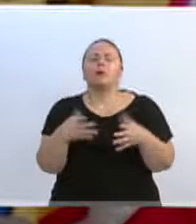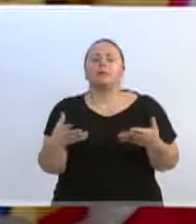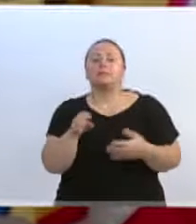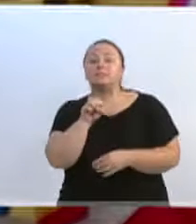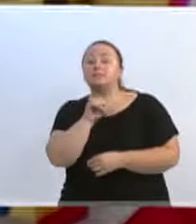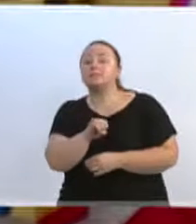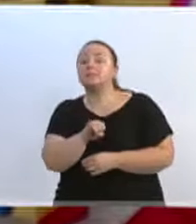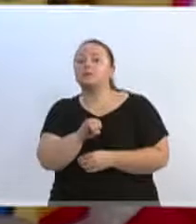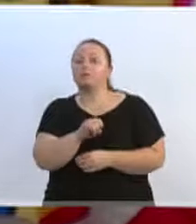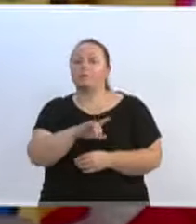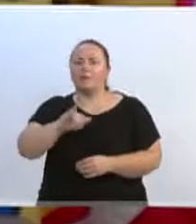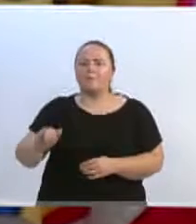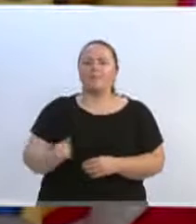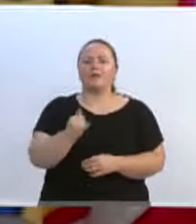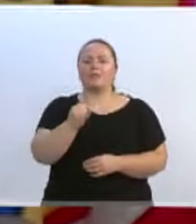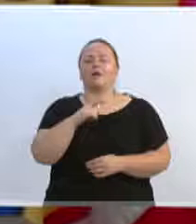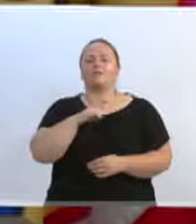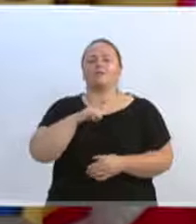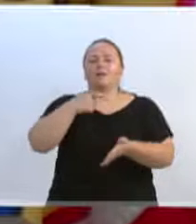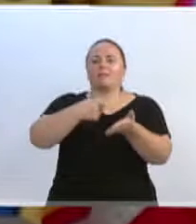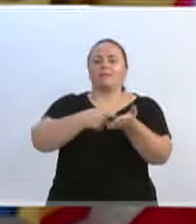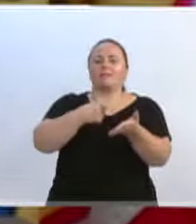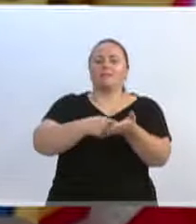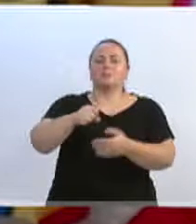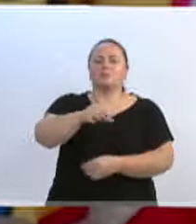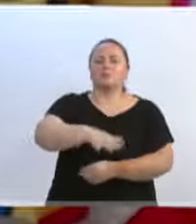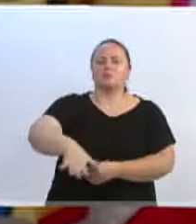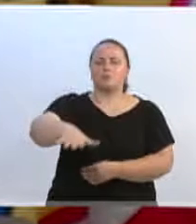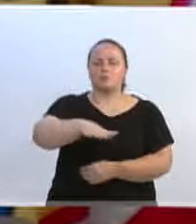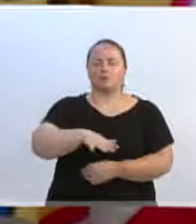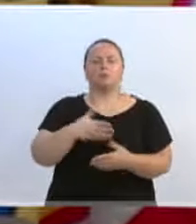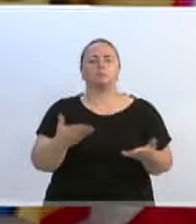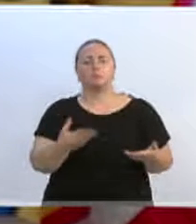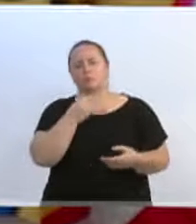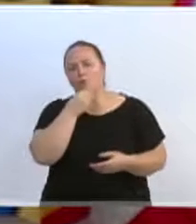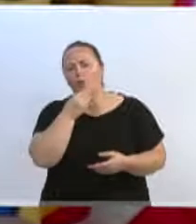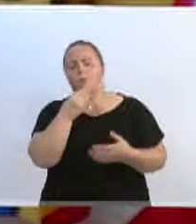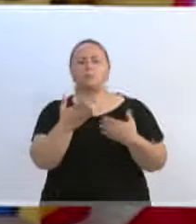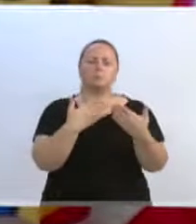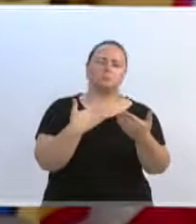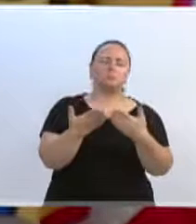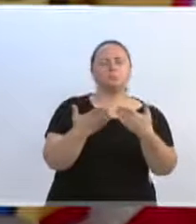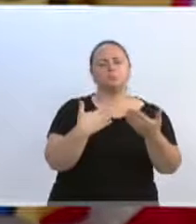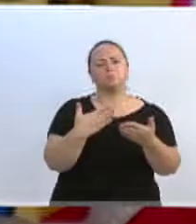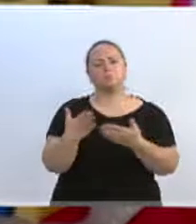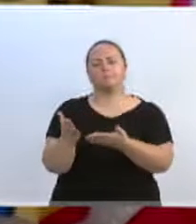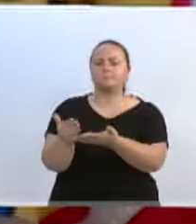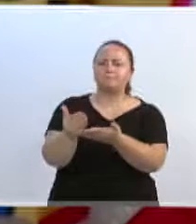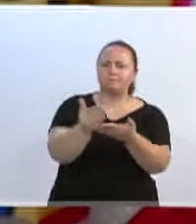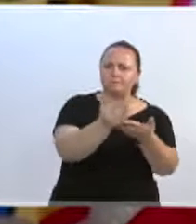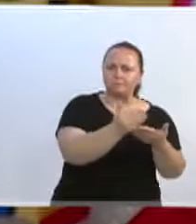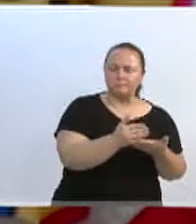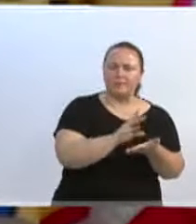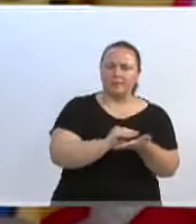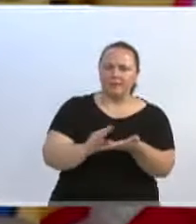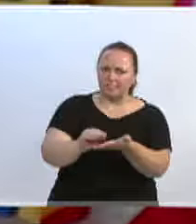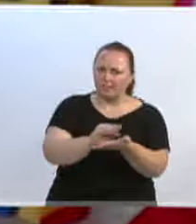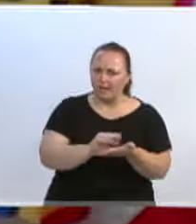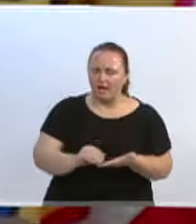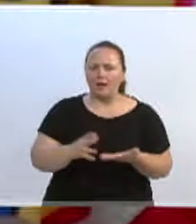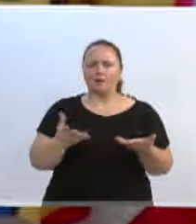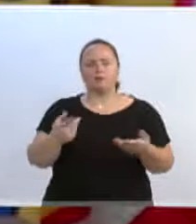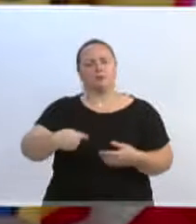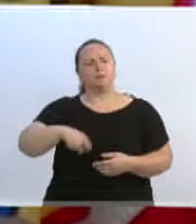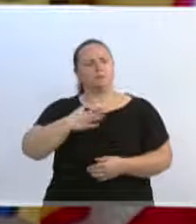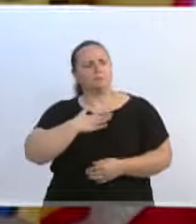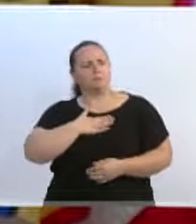no município de Blumenau, né? Então, nós tivemos ali uma conversa muito boa, fizemos alguns levantamentos e, por uma grata